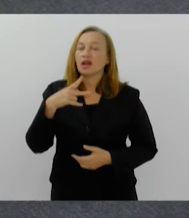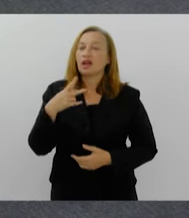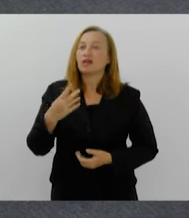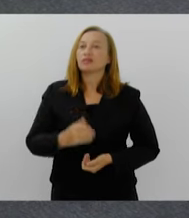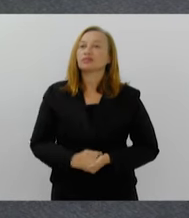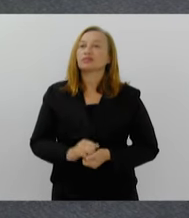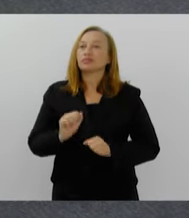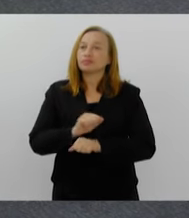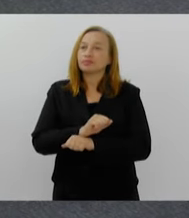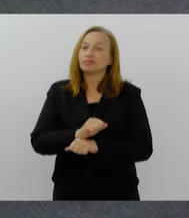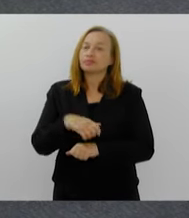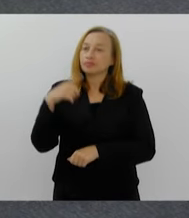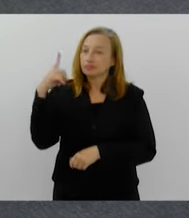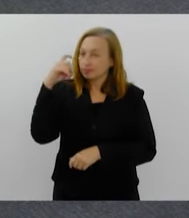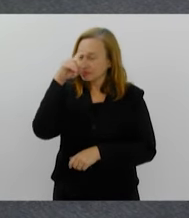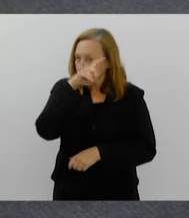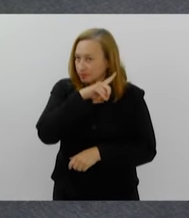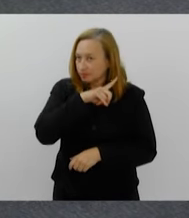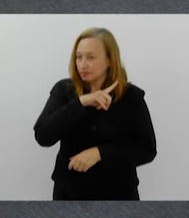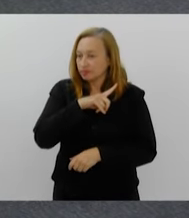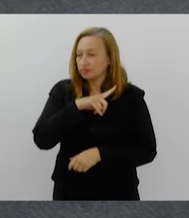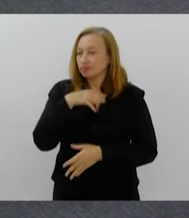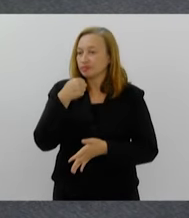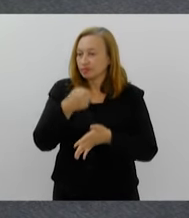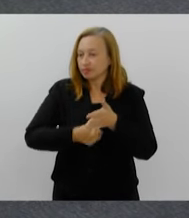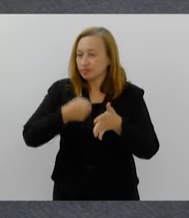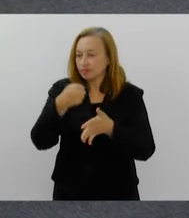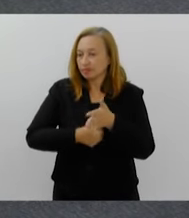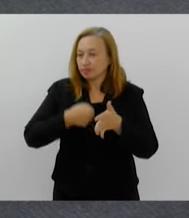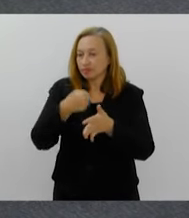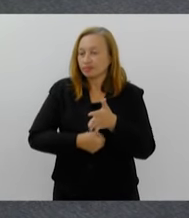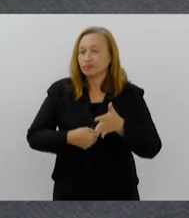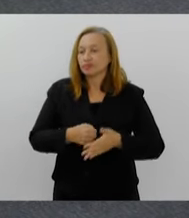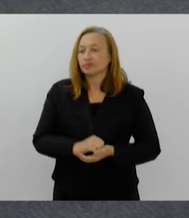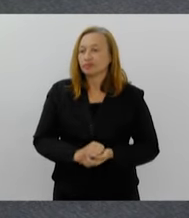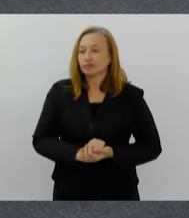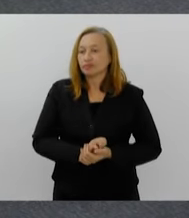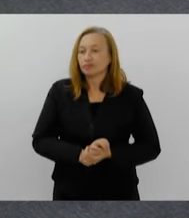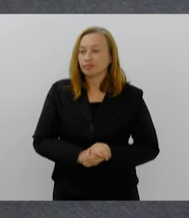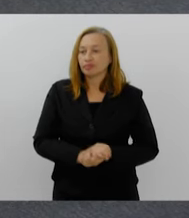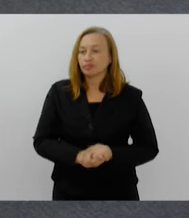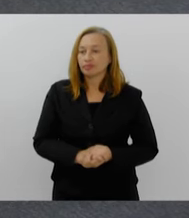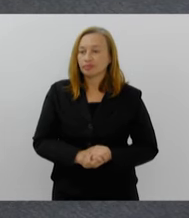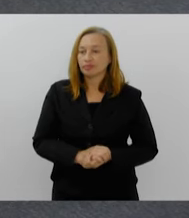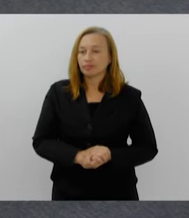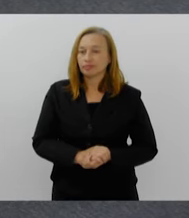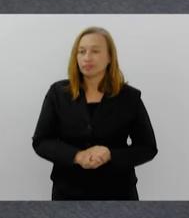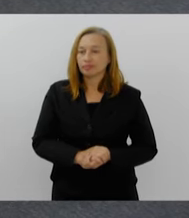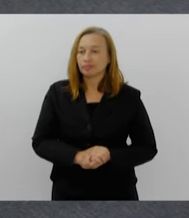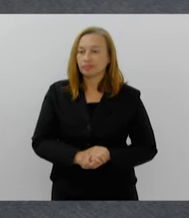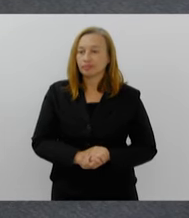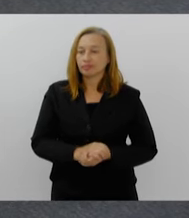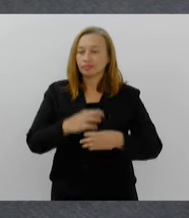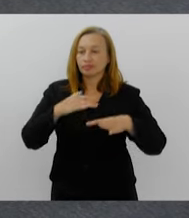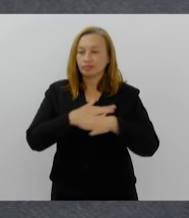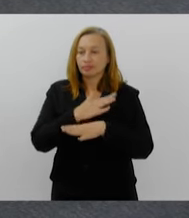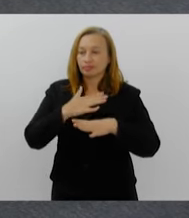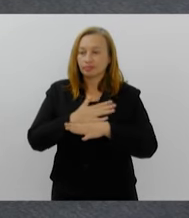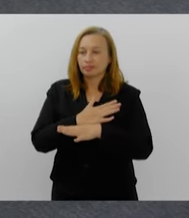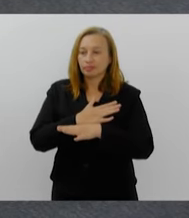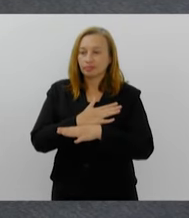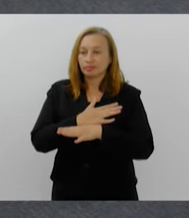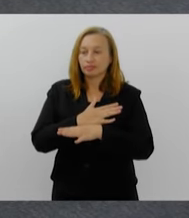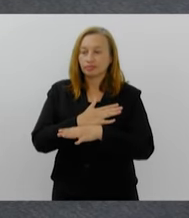dureza que foi esse pleito, né, do que nós tivemos que enfrentar na cidade de Niterói,